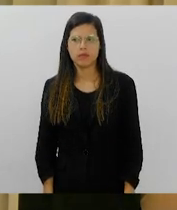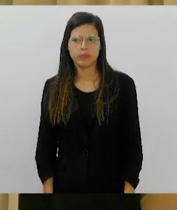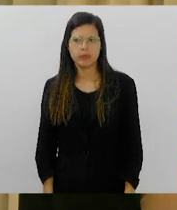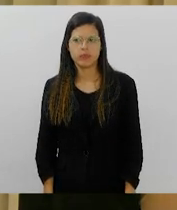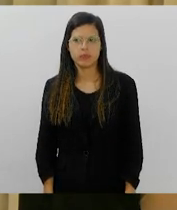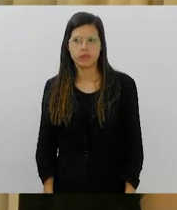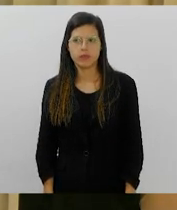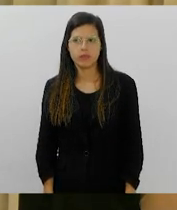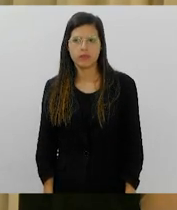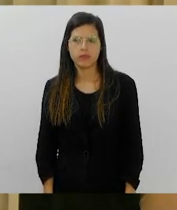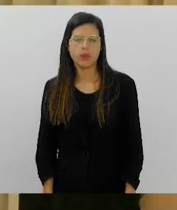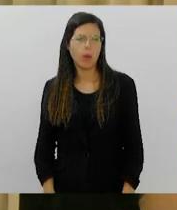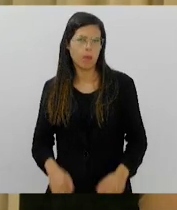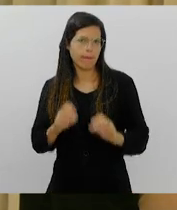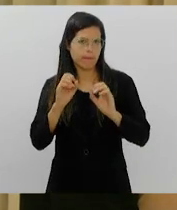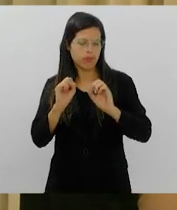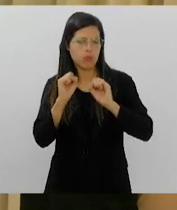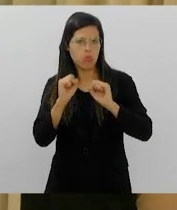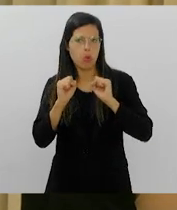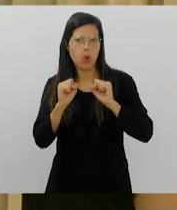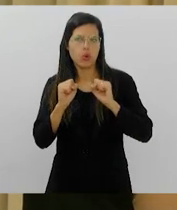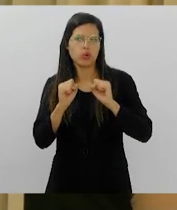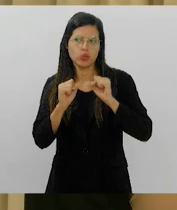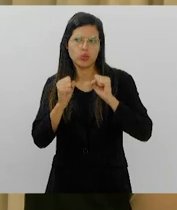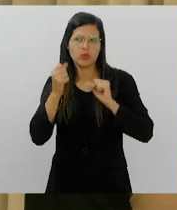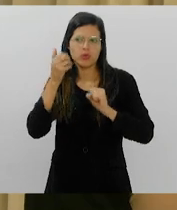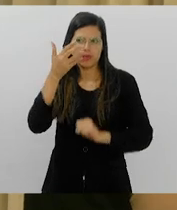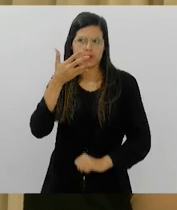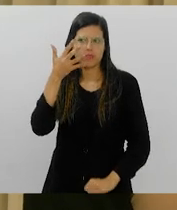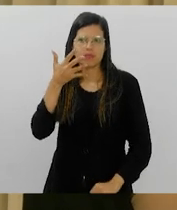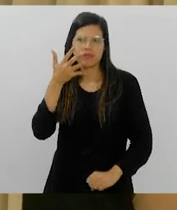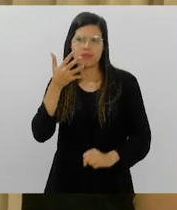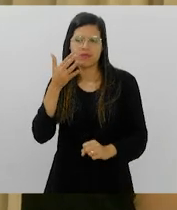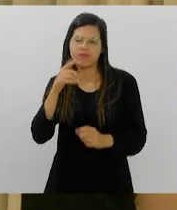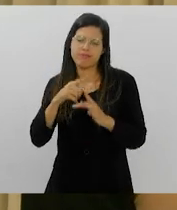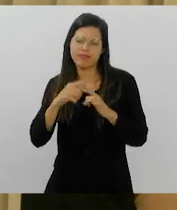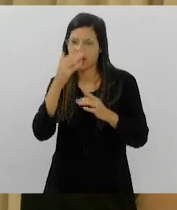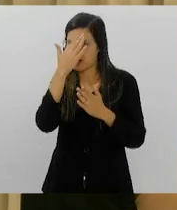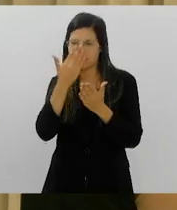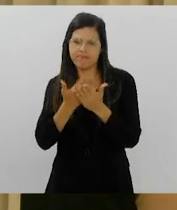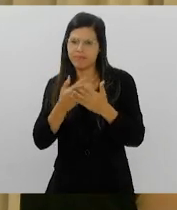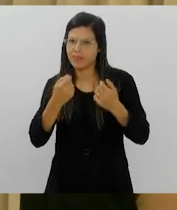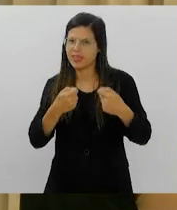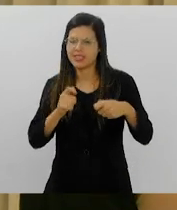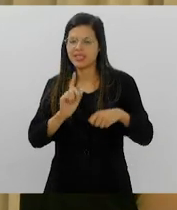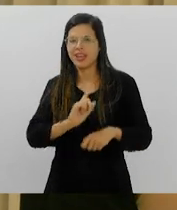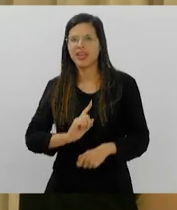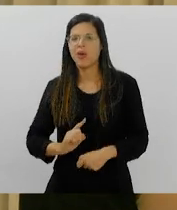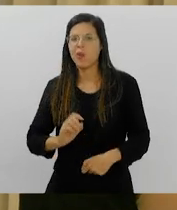a gente, eu posso fazer alguma intervenção, mas eu acredito que não será preciso. Tá bom?